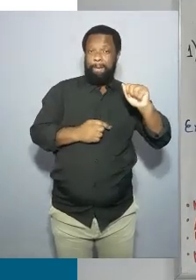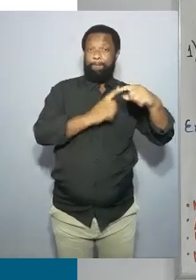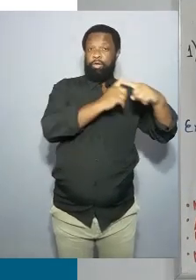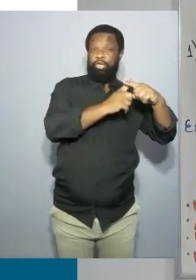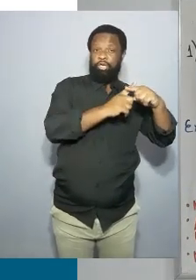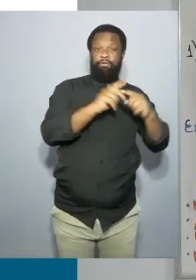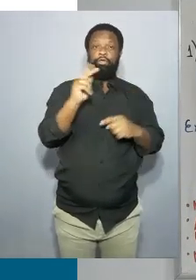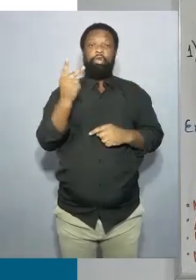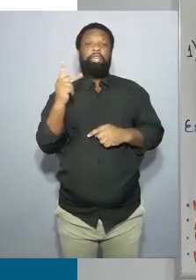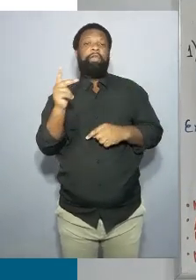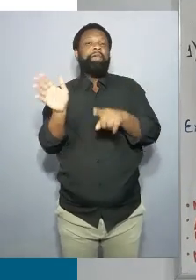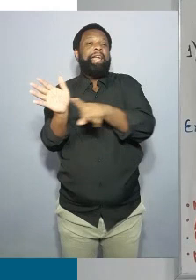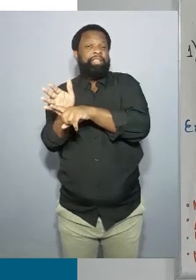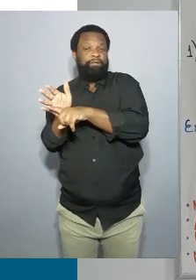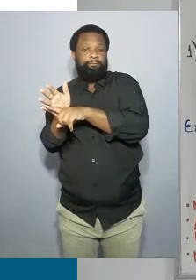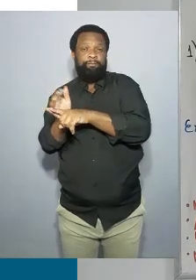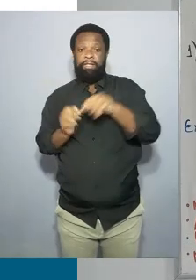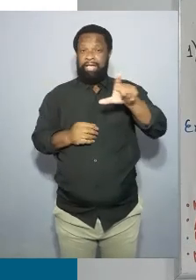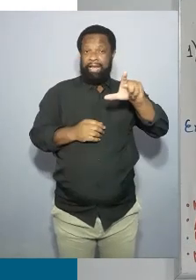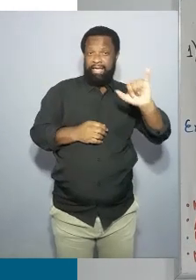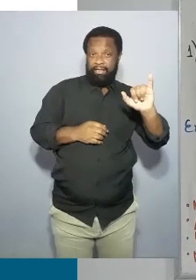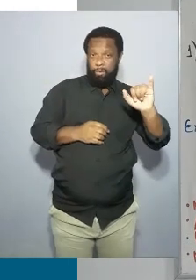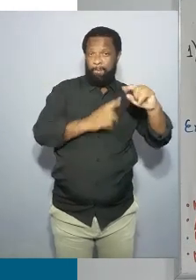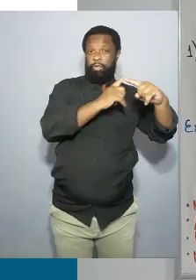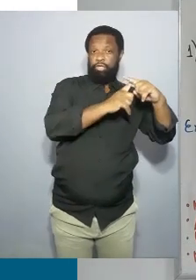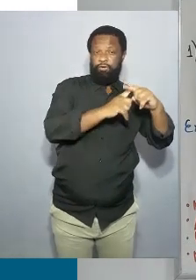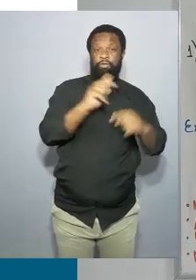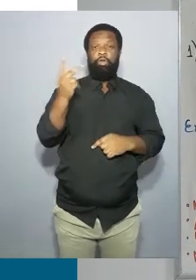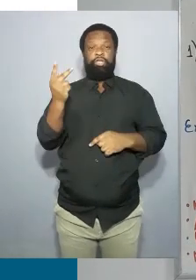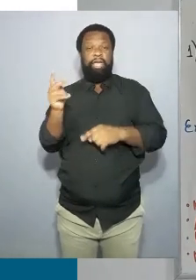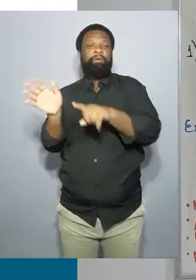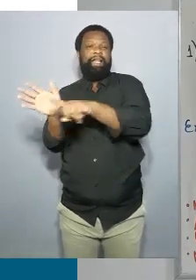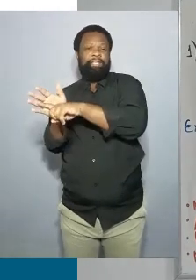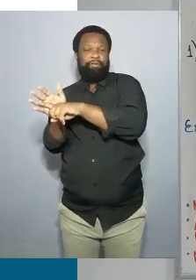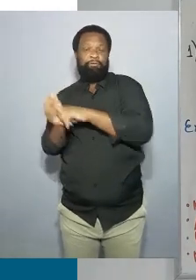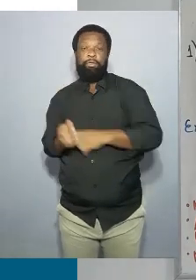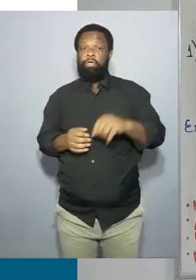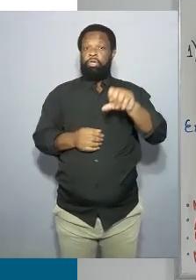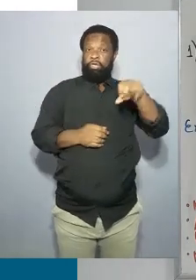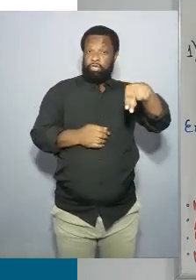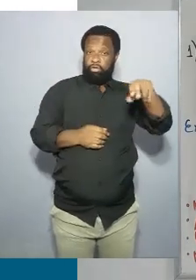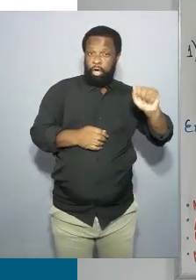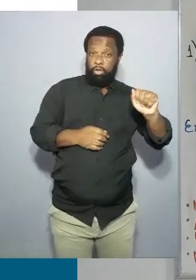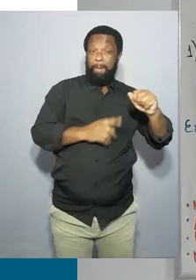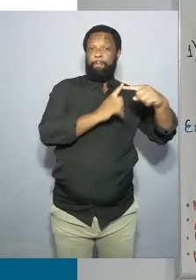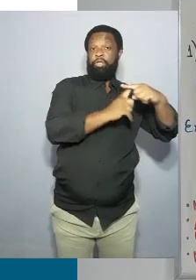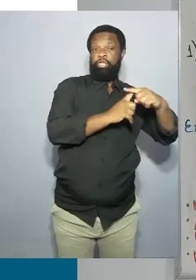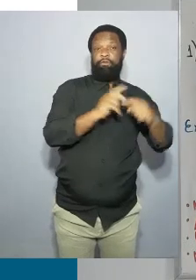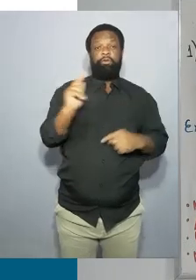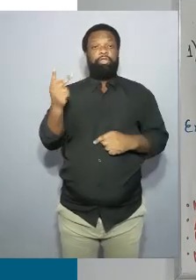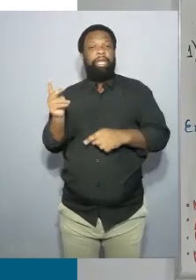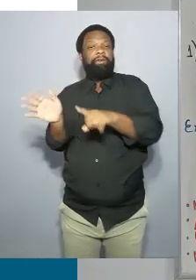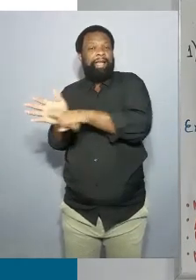e o hidrogênio é negativo. O lítio é o positivo, o hidrogênio é o negativo. O sódio é o positivo,